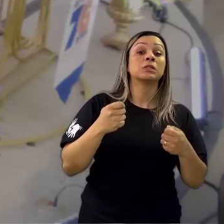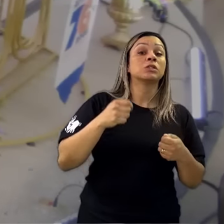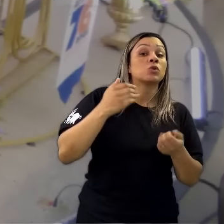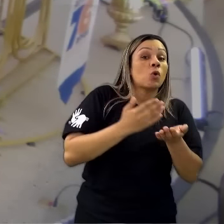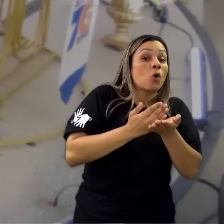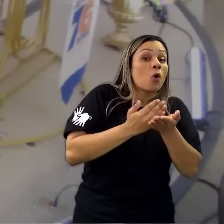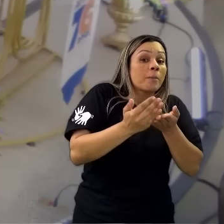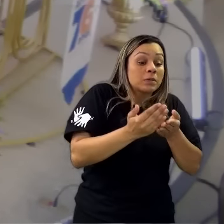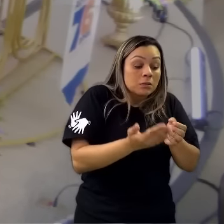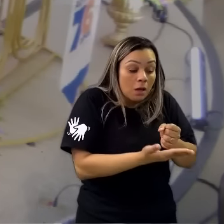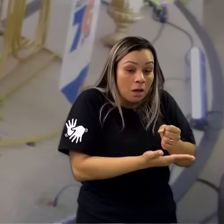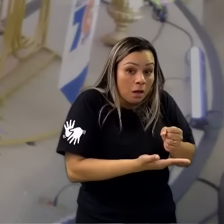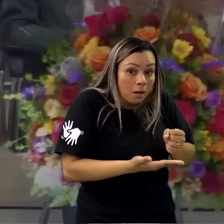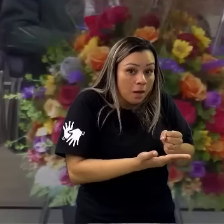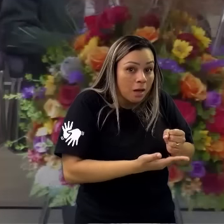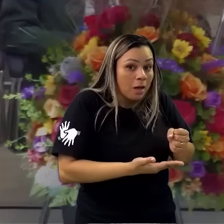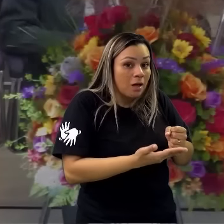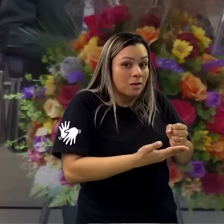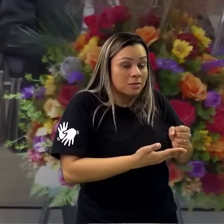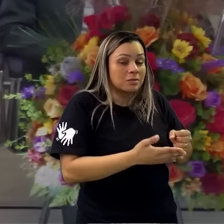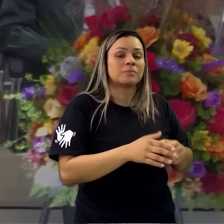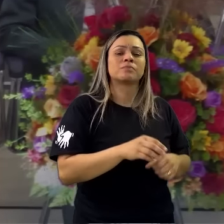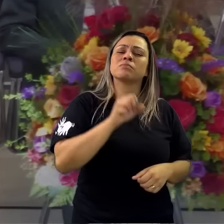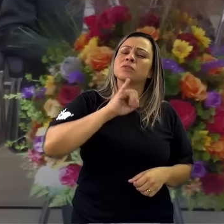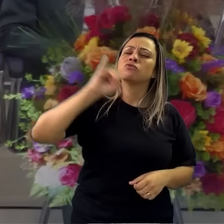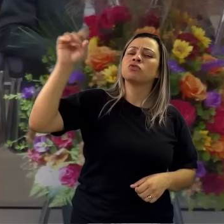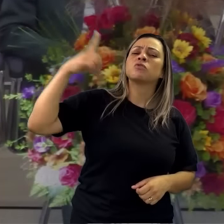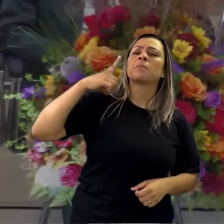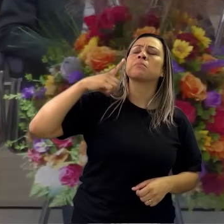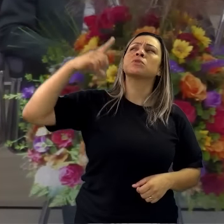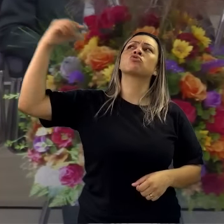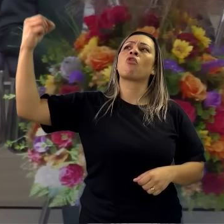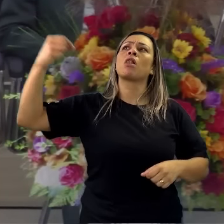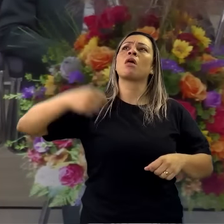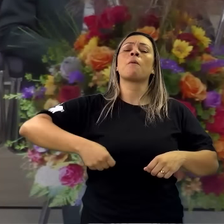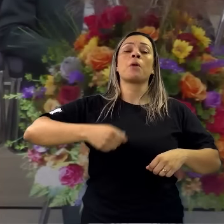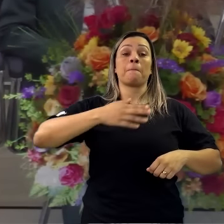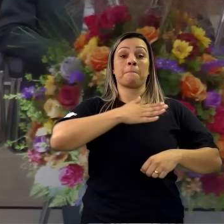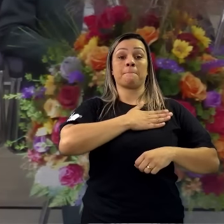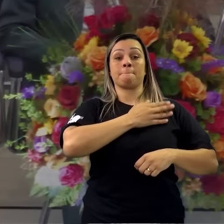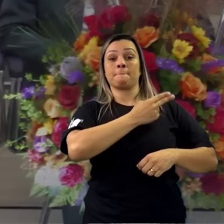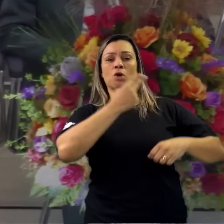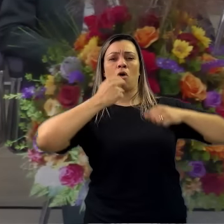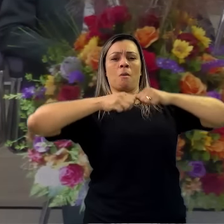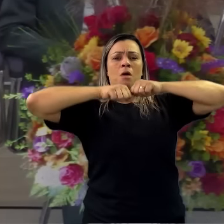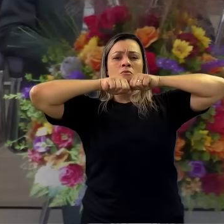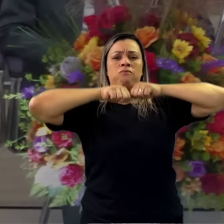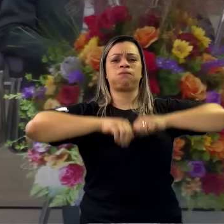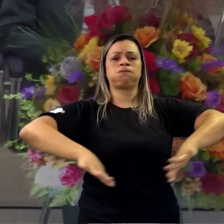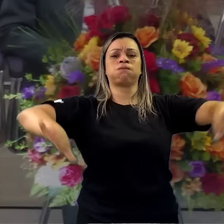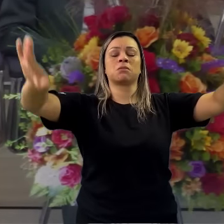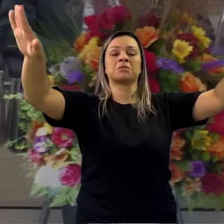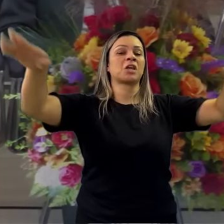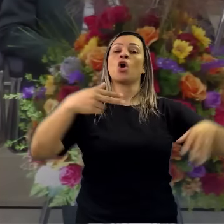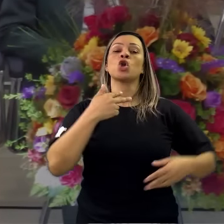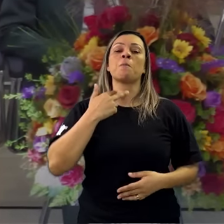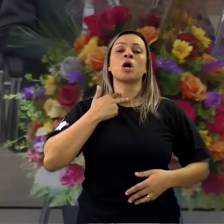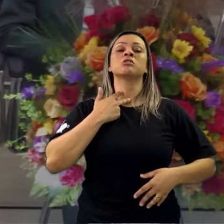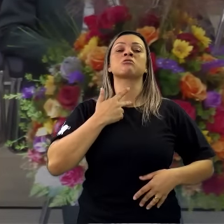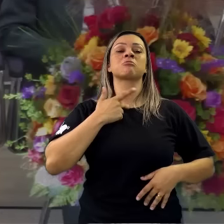outra coisa se Jesus me chamou para chegar nos confins da terra eu não preciso atropelar ninguém fica tranquilo Se Jesus